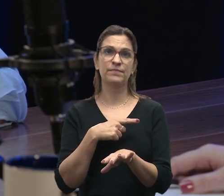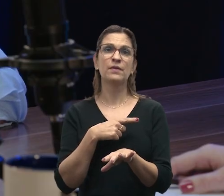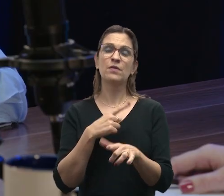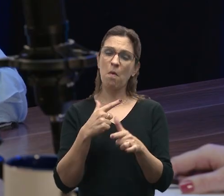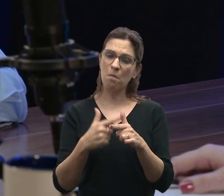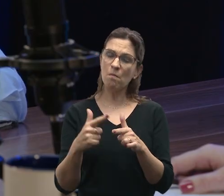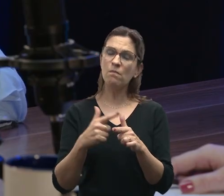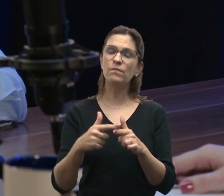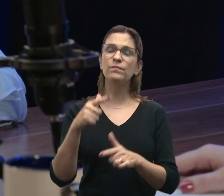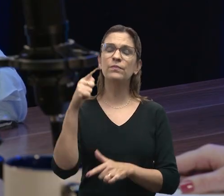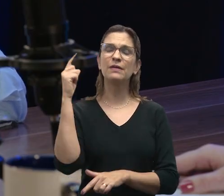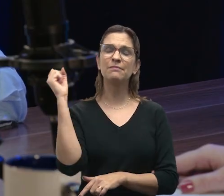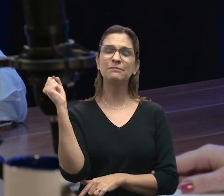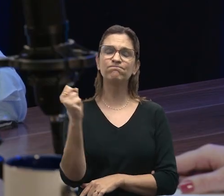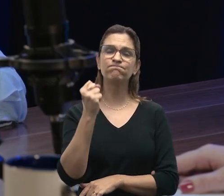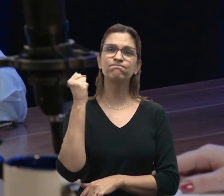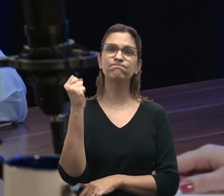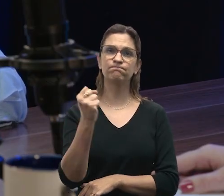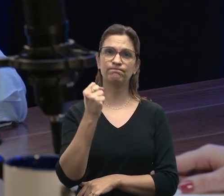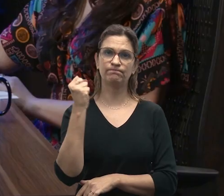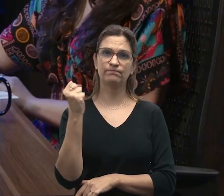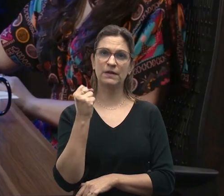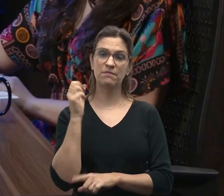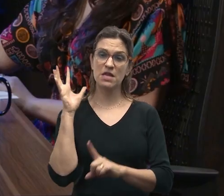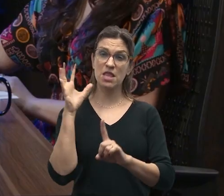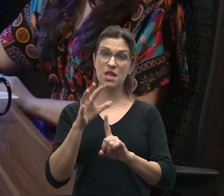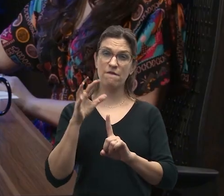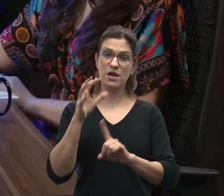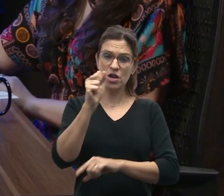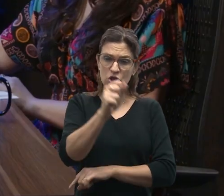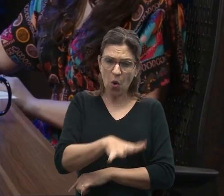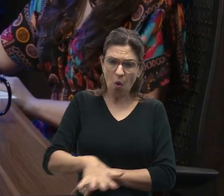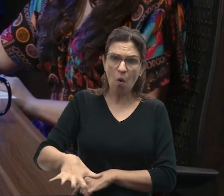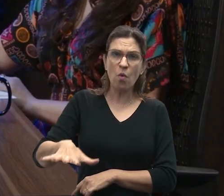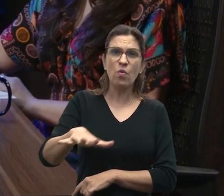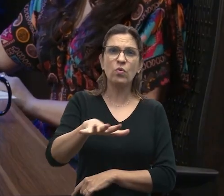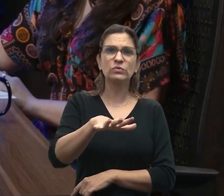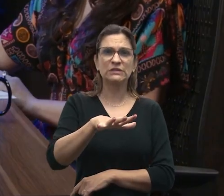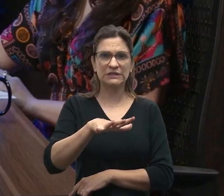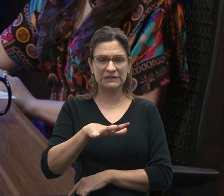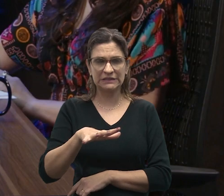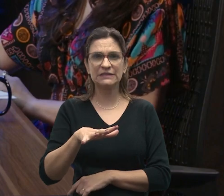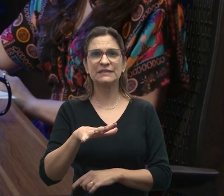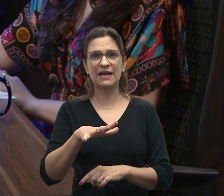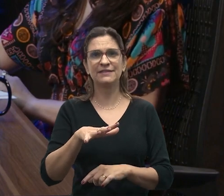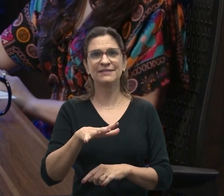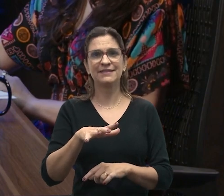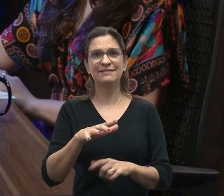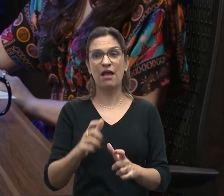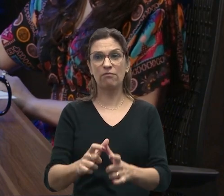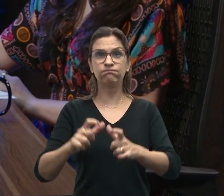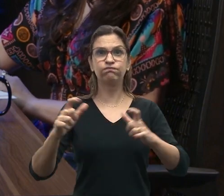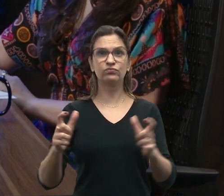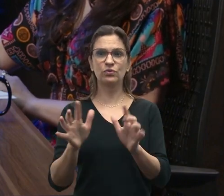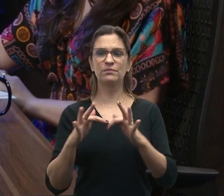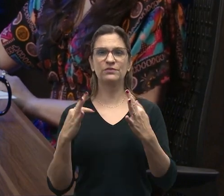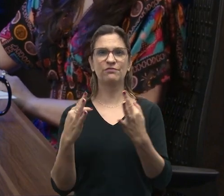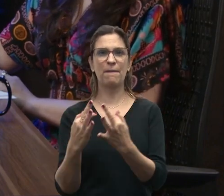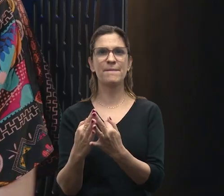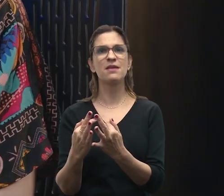e que está repercutindo na sociedade com um monte de famílias lideradas por mulheres